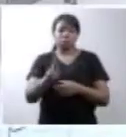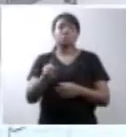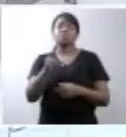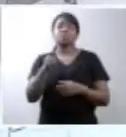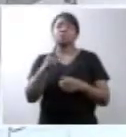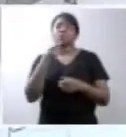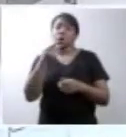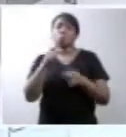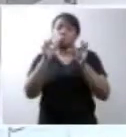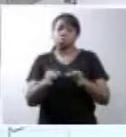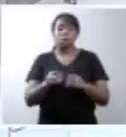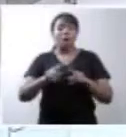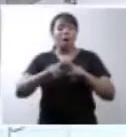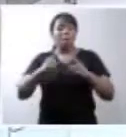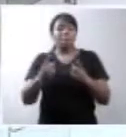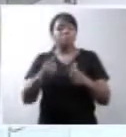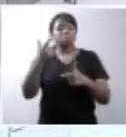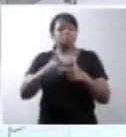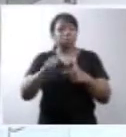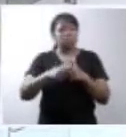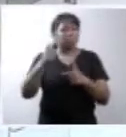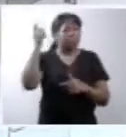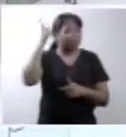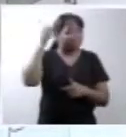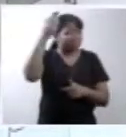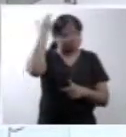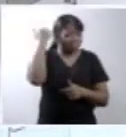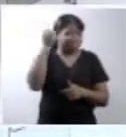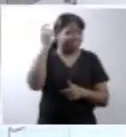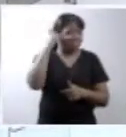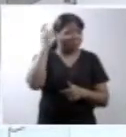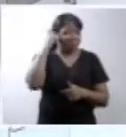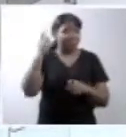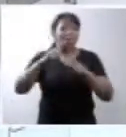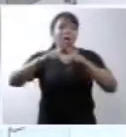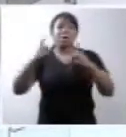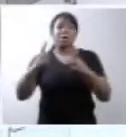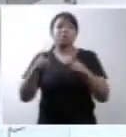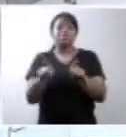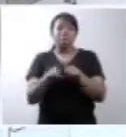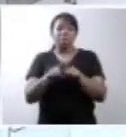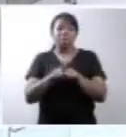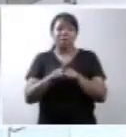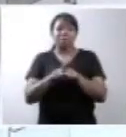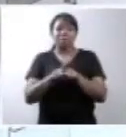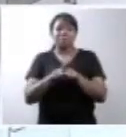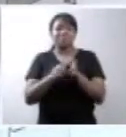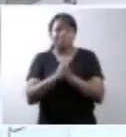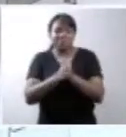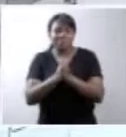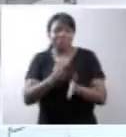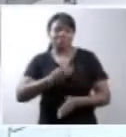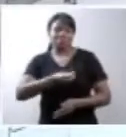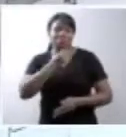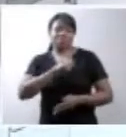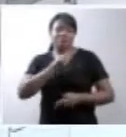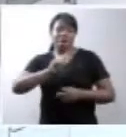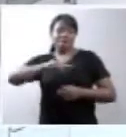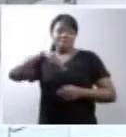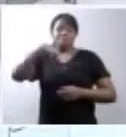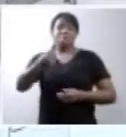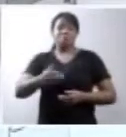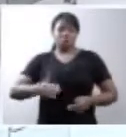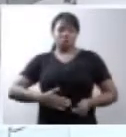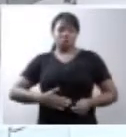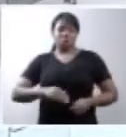A anencefalia, por conta da total expectativa de vida fora do útero, não